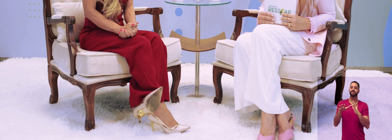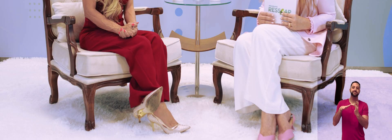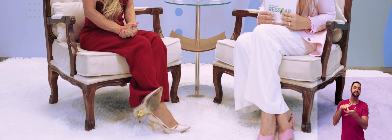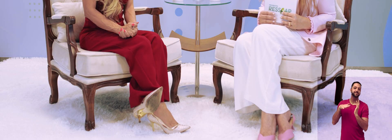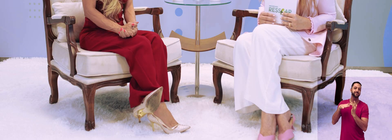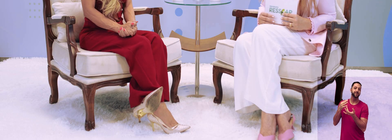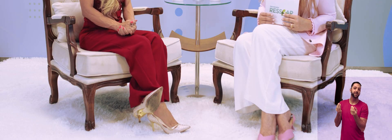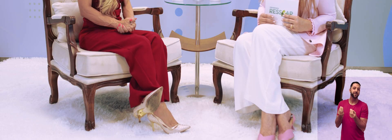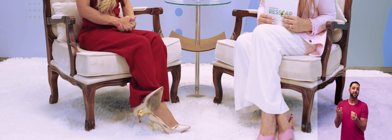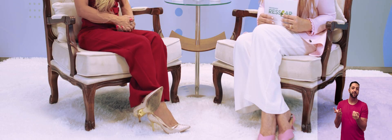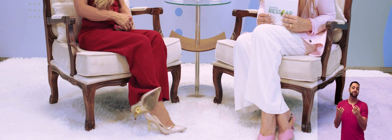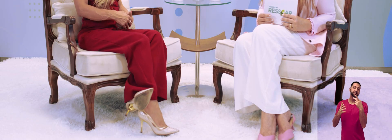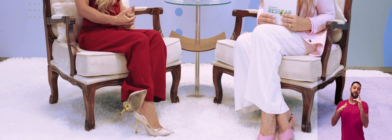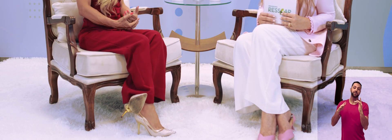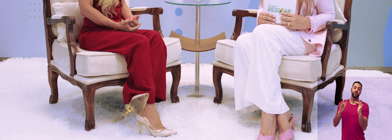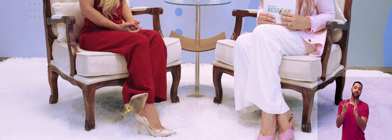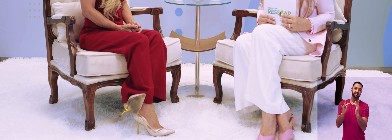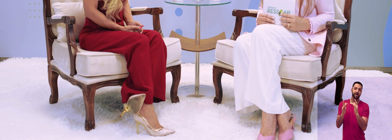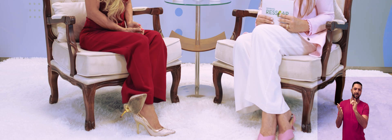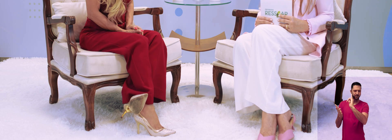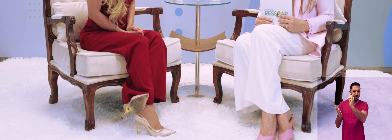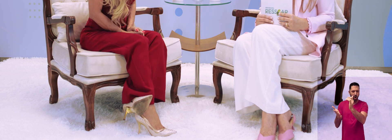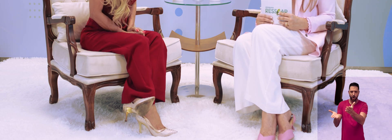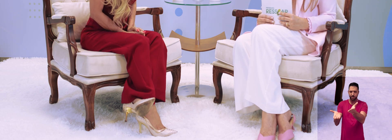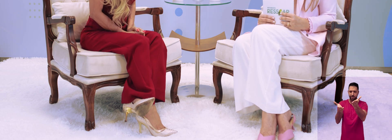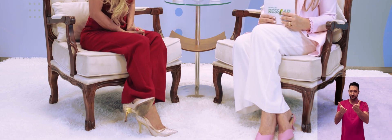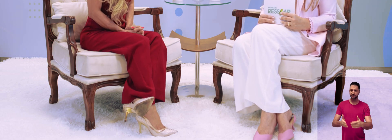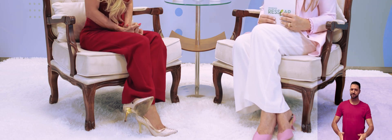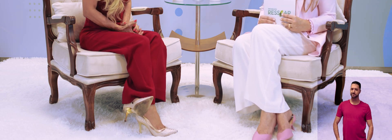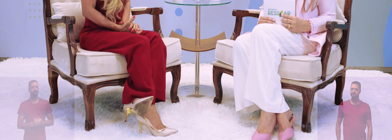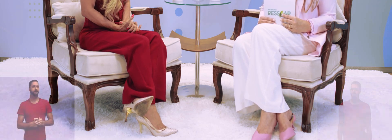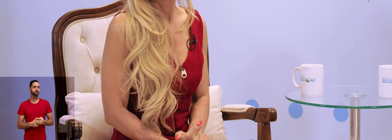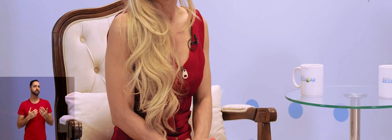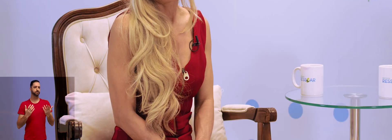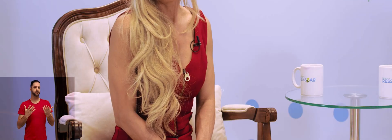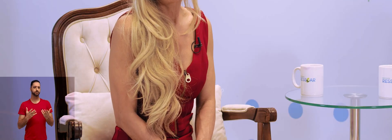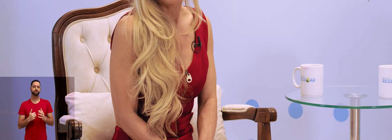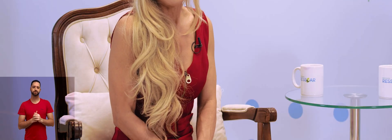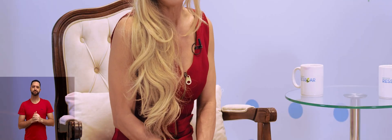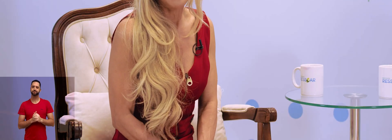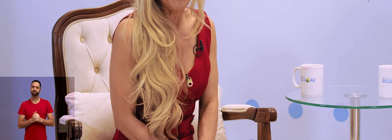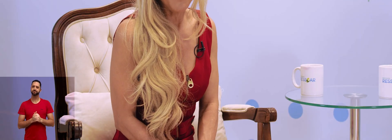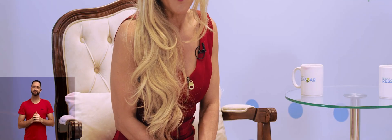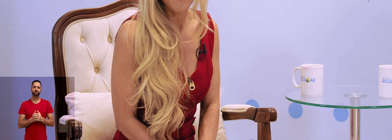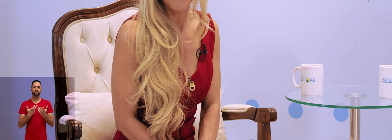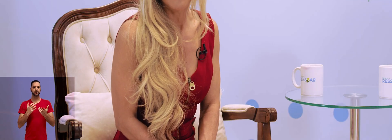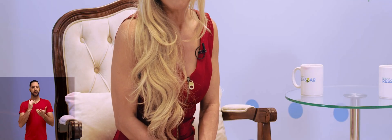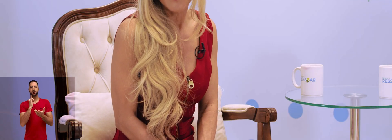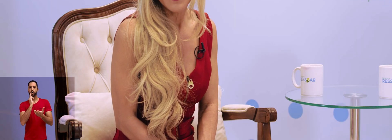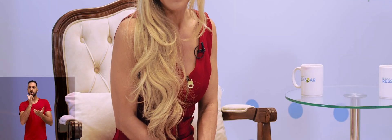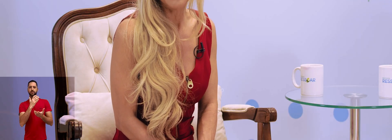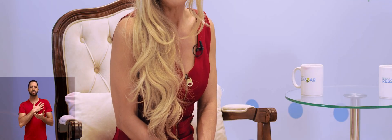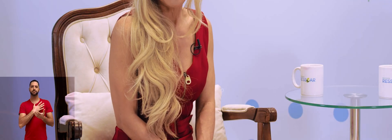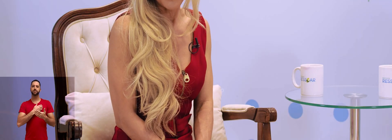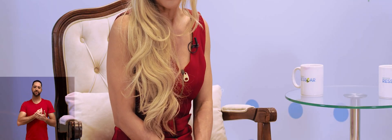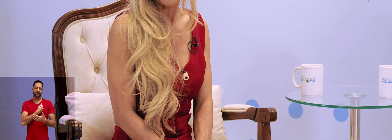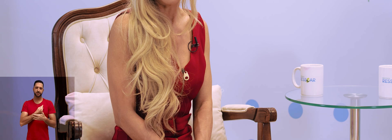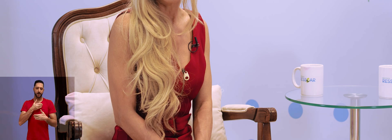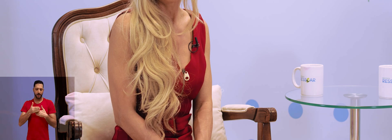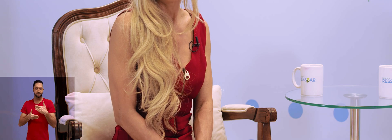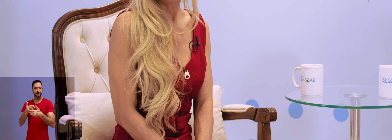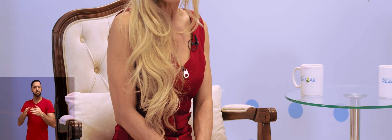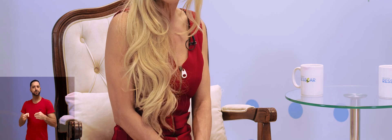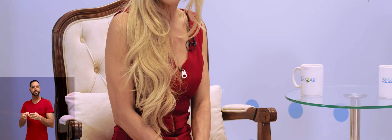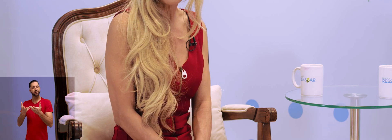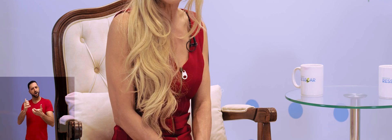hoje lá nas redes sociais, seus contatos, fica à vontade, viu? Eu quero compartilhar um pouco com você da minha